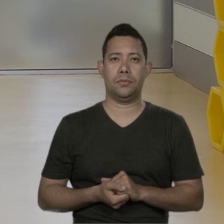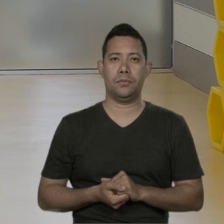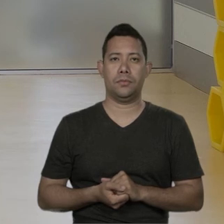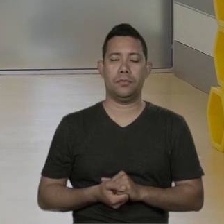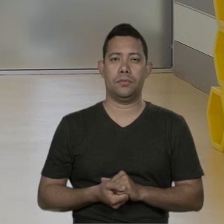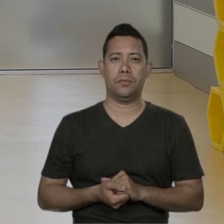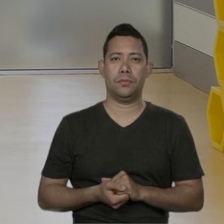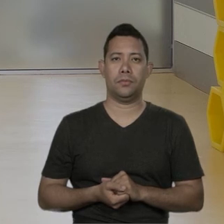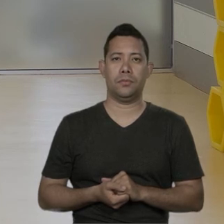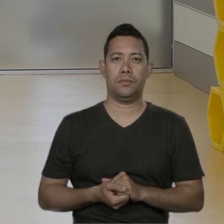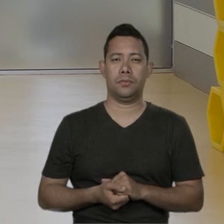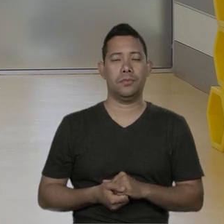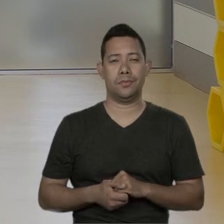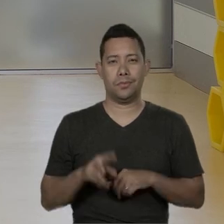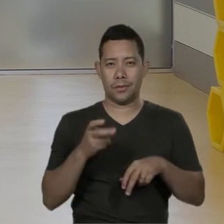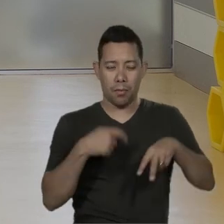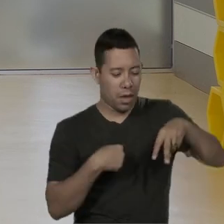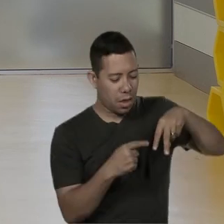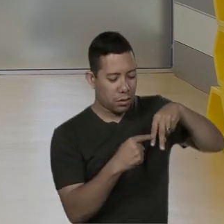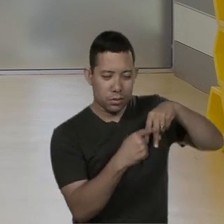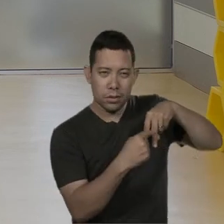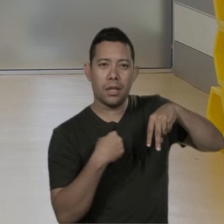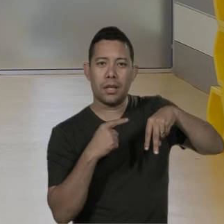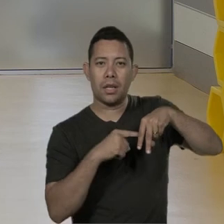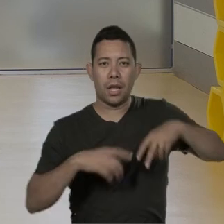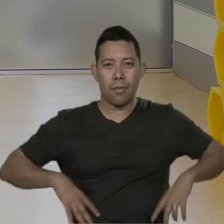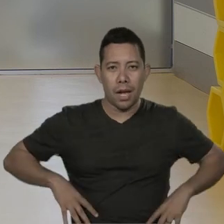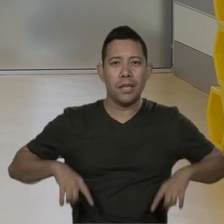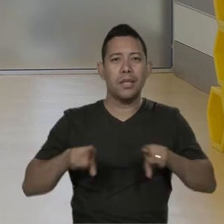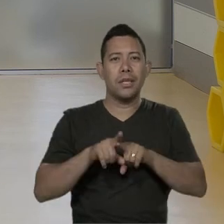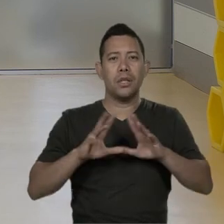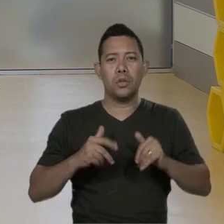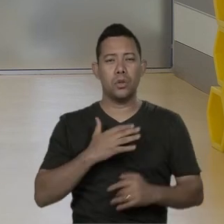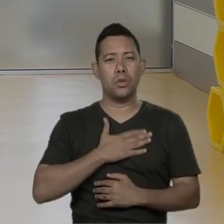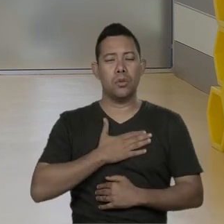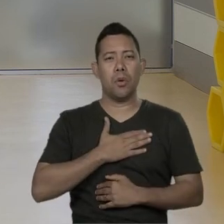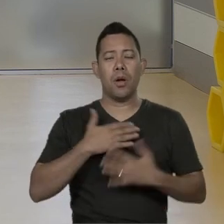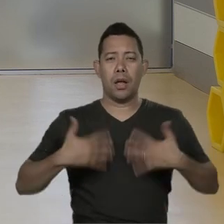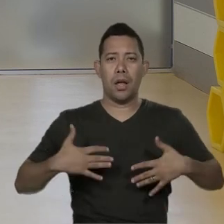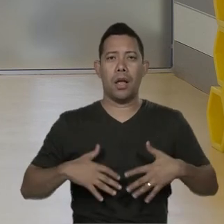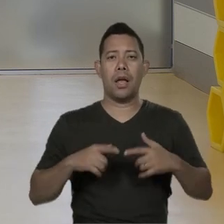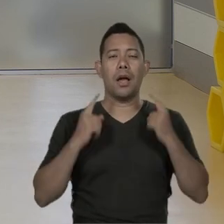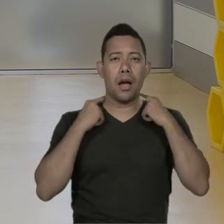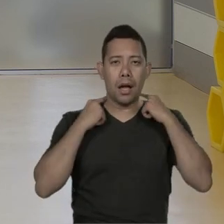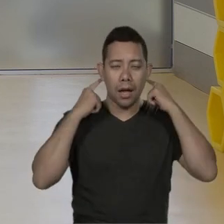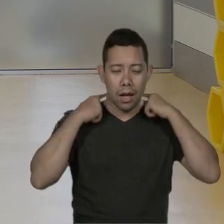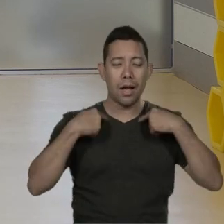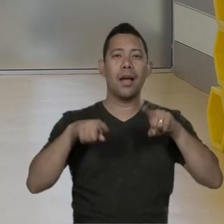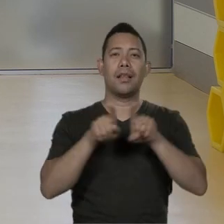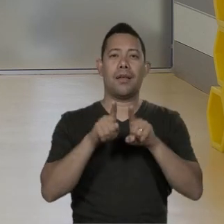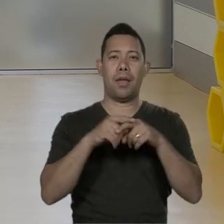joelhos, lombar, cintura torácica, e enfim a cabeça, gira